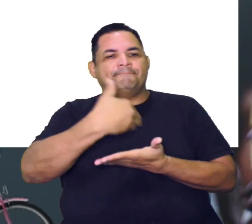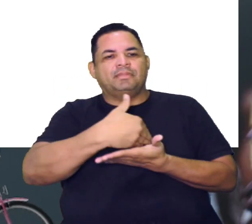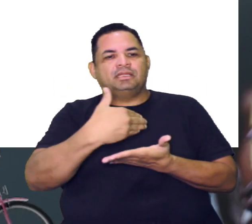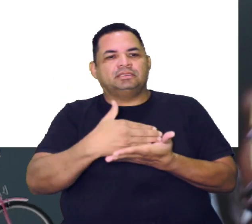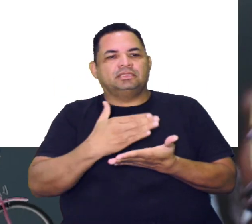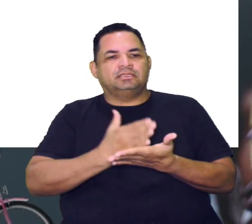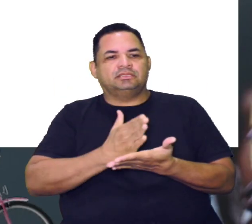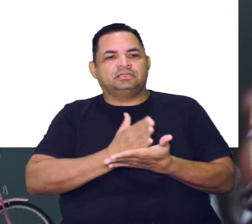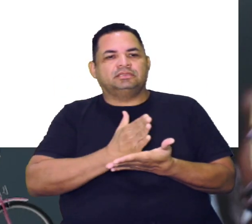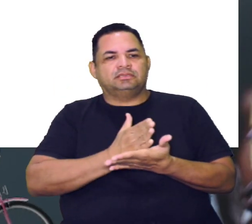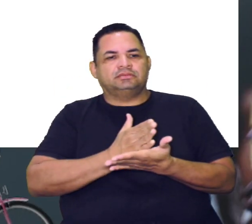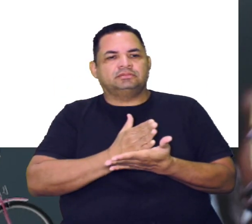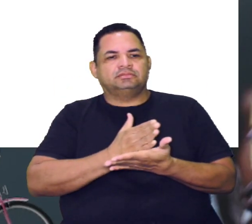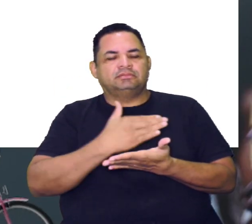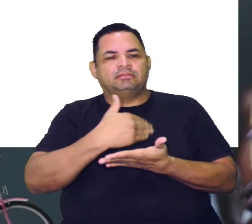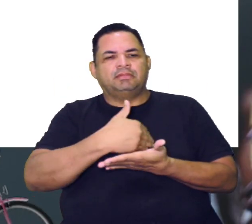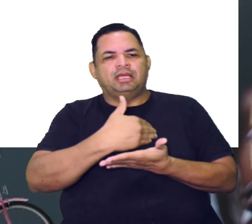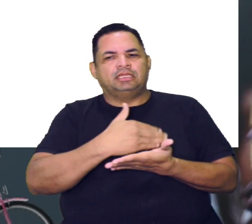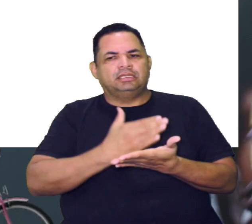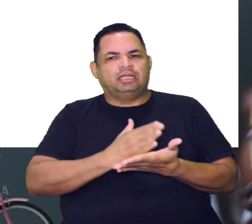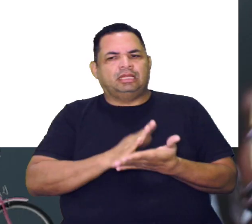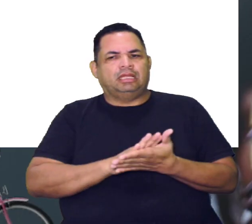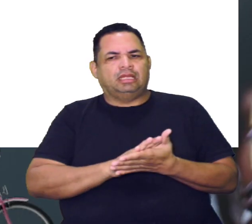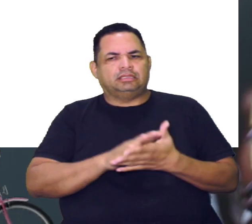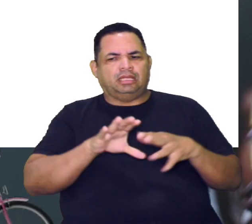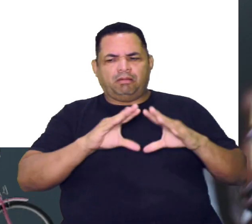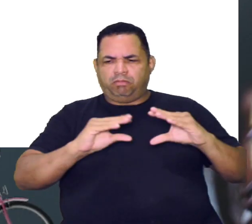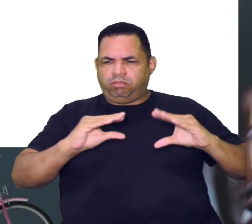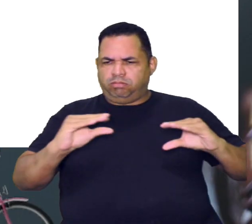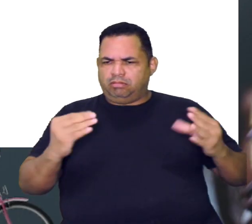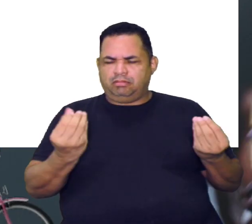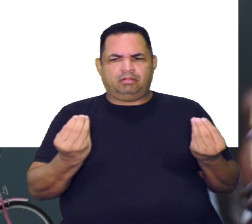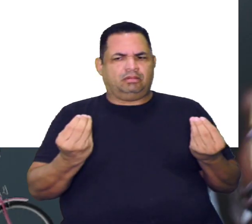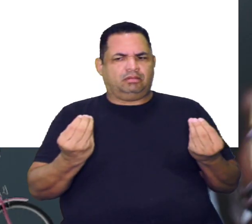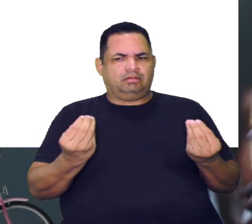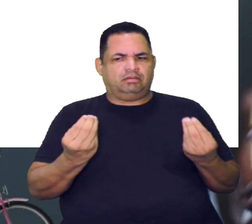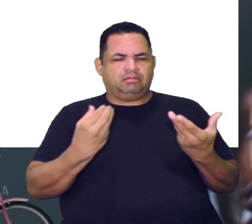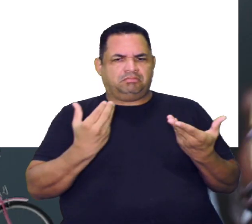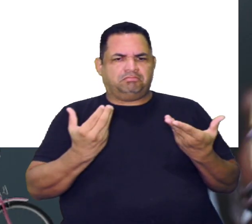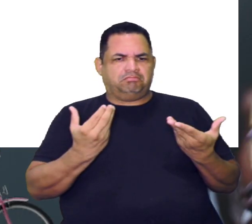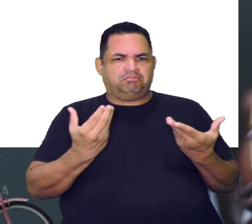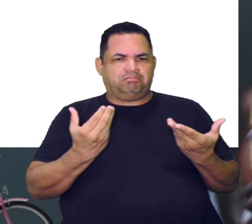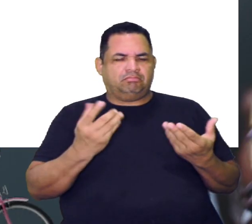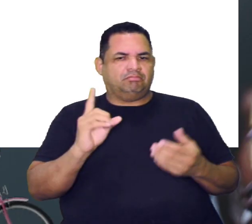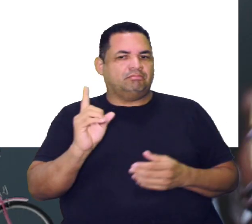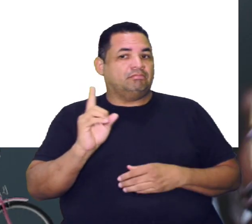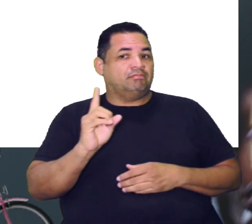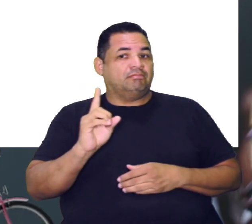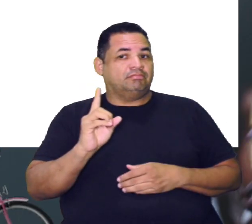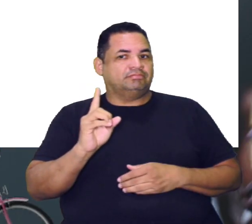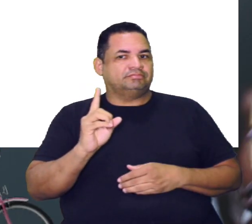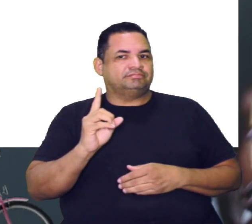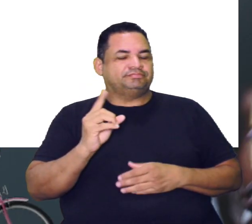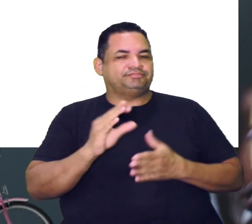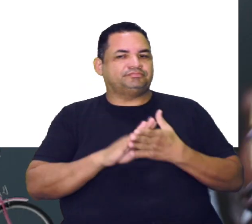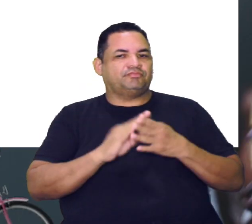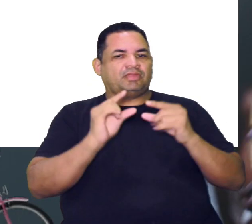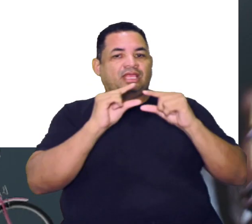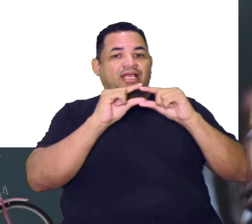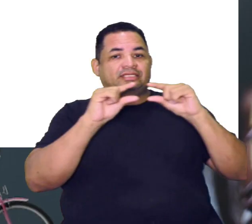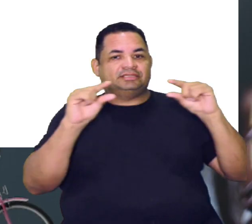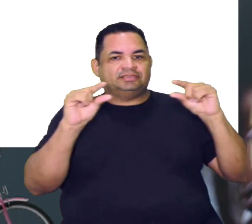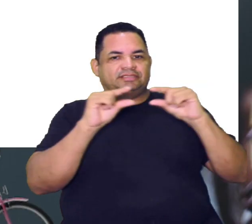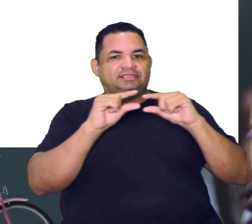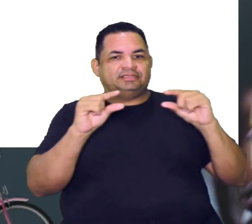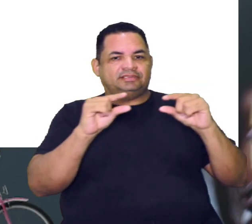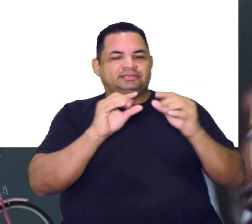sofá. Batata de sofá, prof, batata agora senta no sofá, é isso? Não, não é isso. Então, essa expressão ela foi